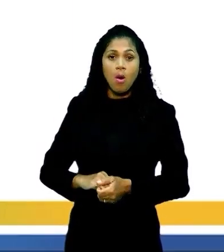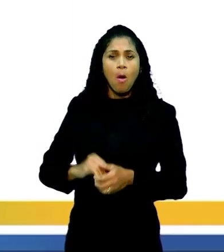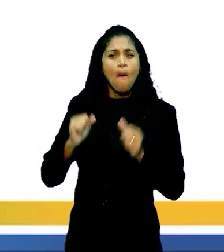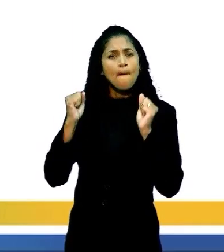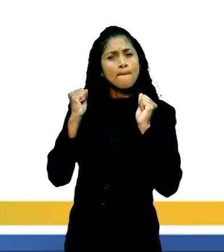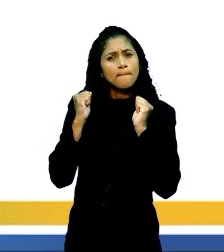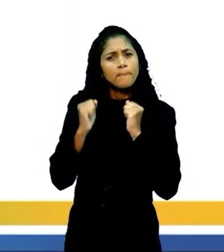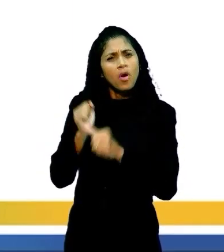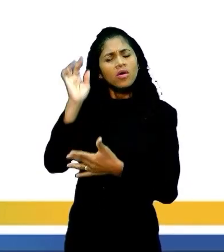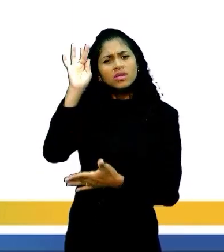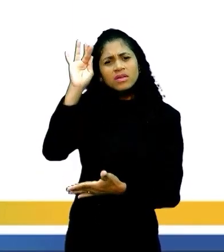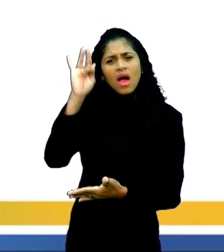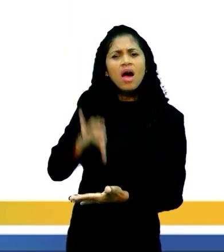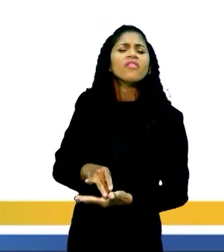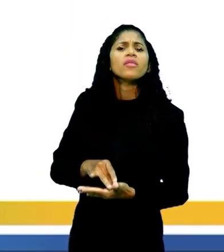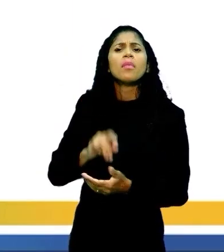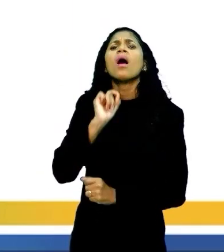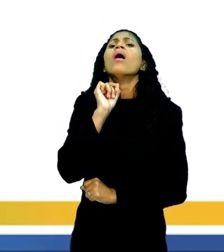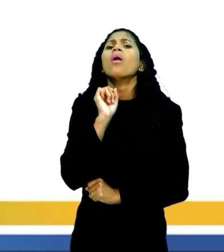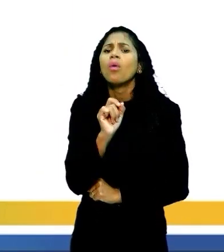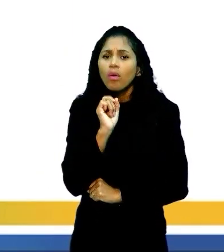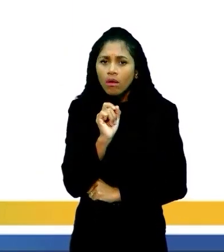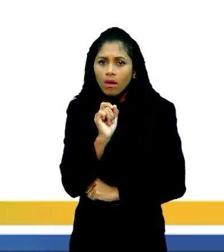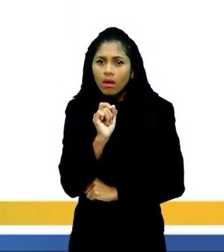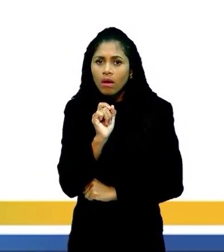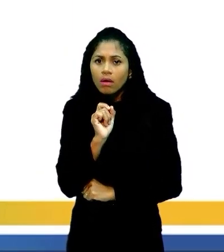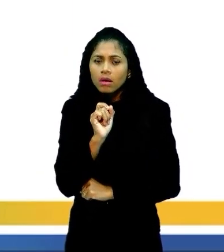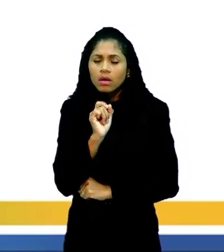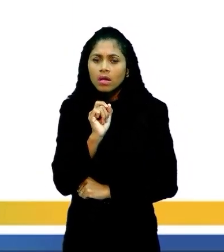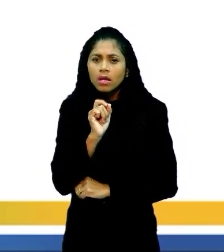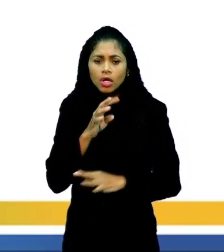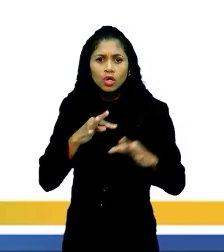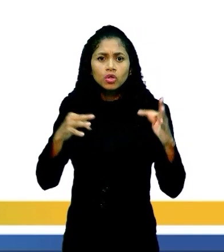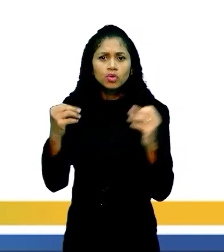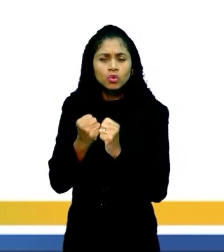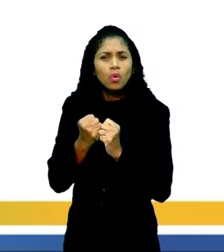observar, todas as afirmações estão corretas?